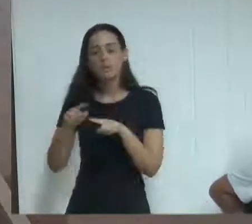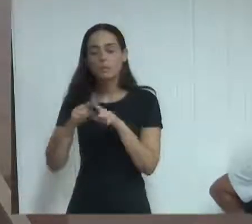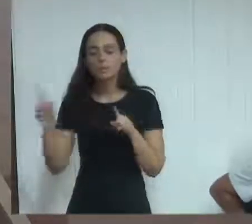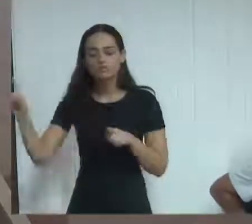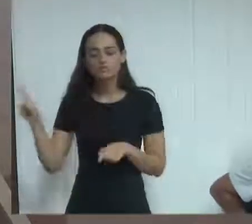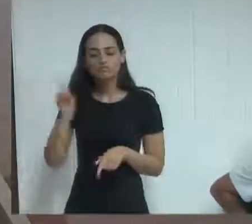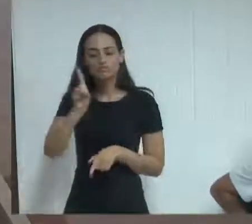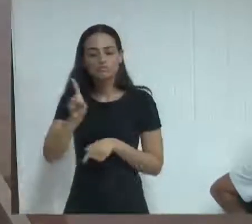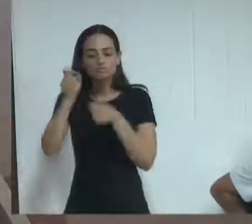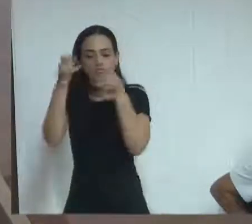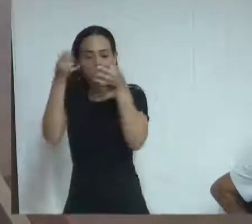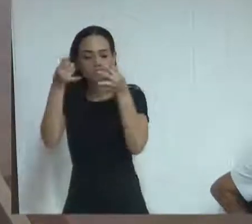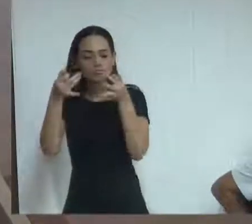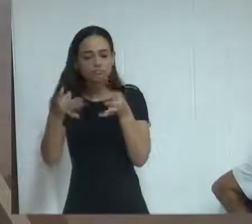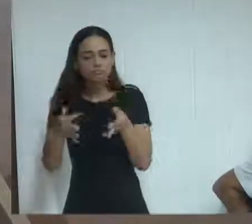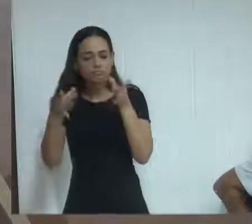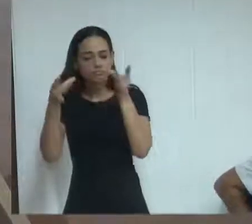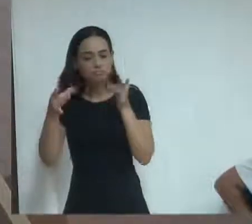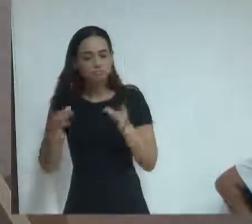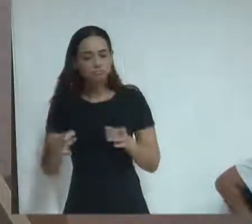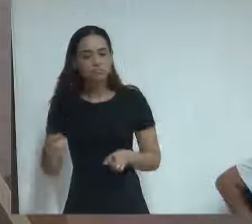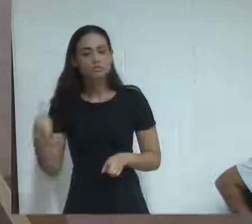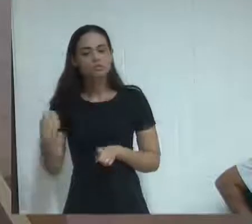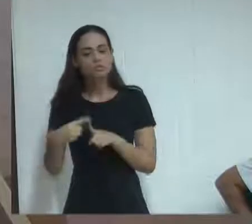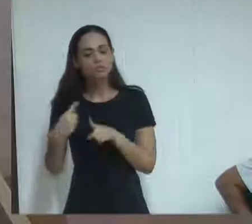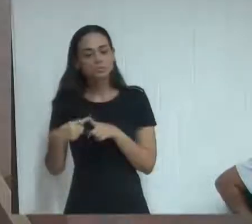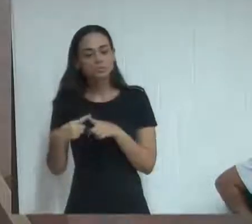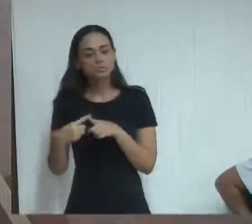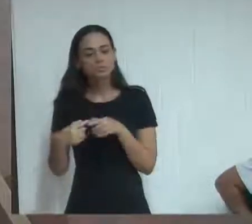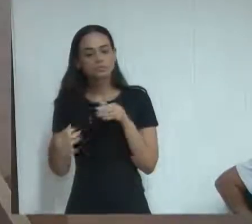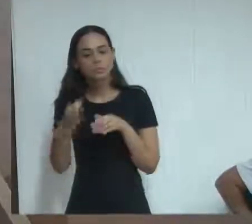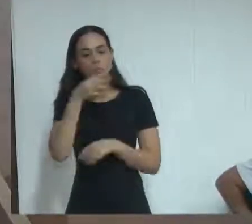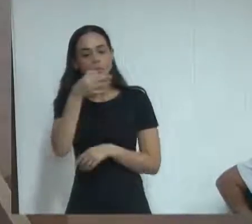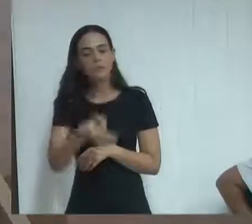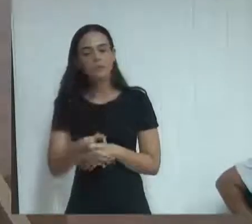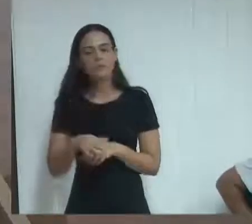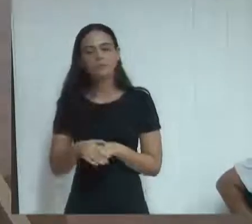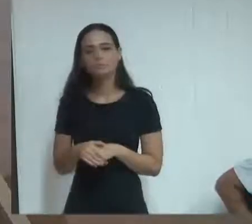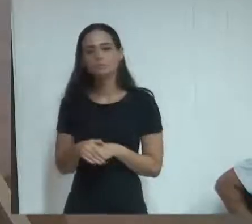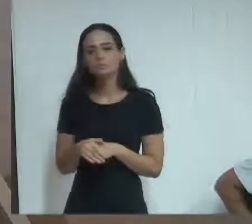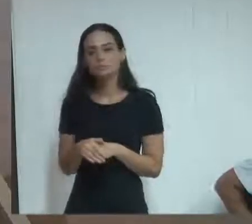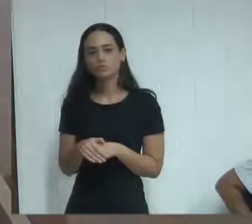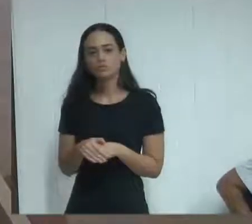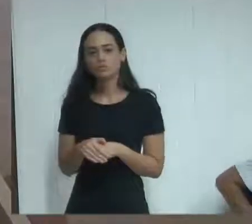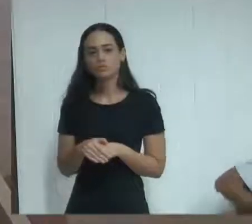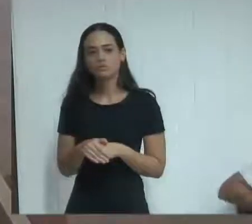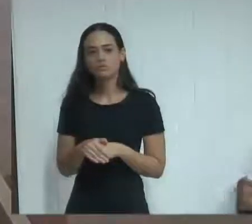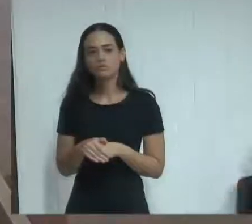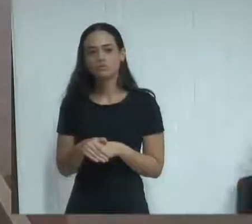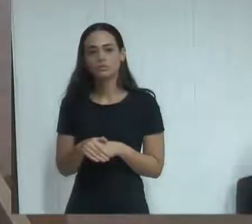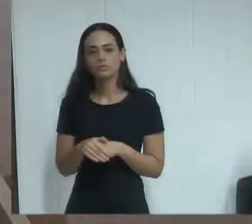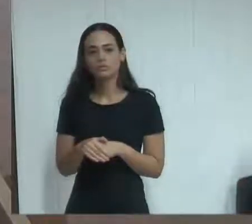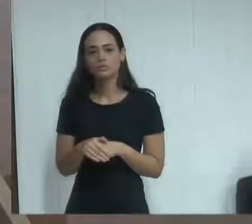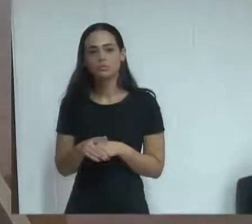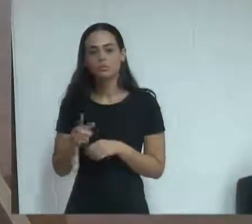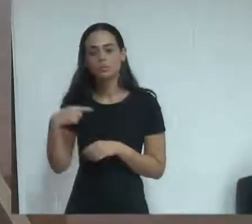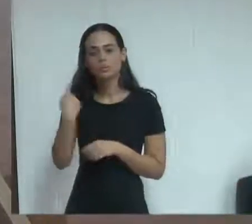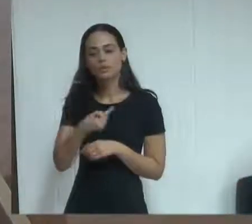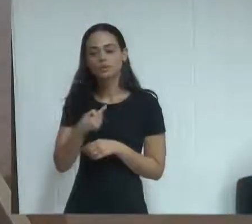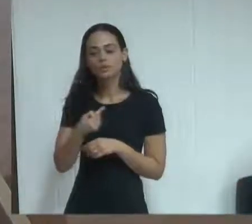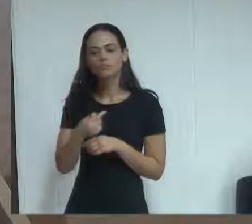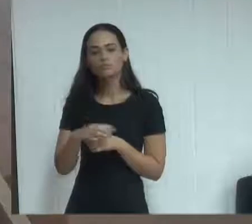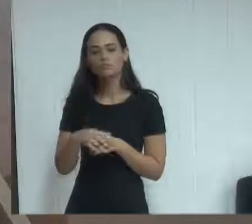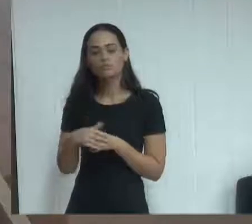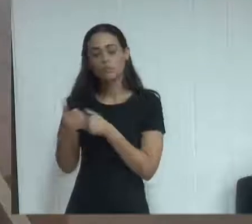aqui tecnicamente porque ele esteve, né, todos sabemos. Então, só para deixar claro, porque a gente viu, inclusive, né, nas discussões, em